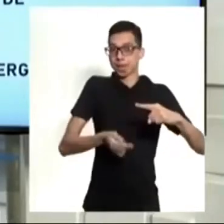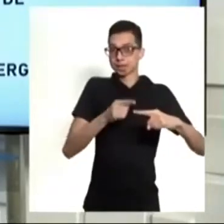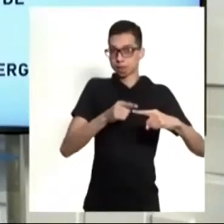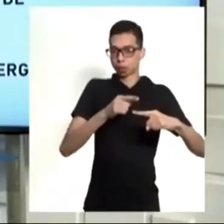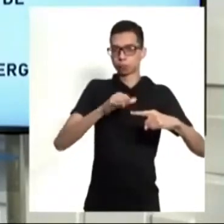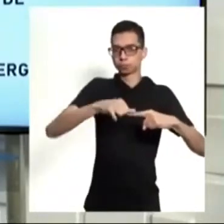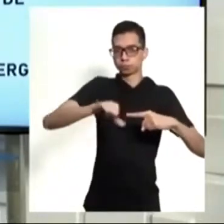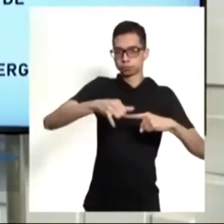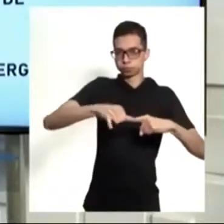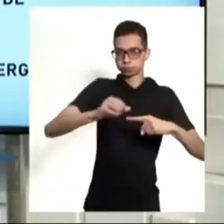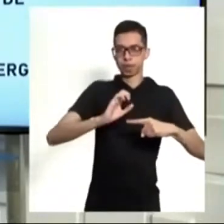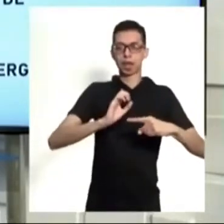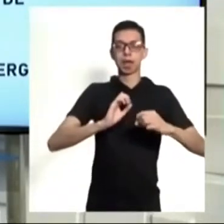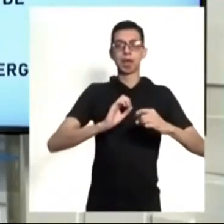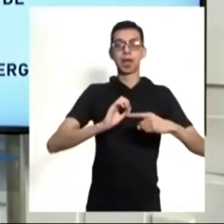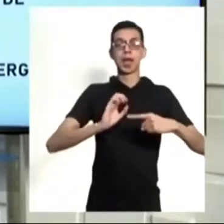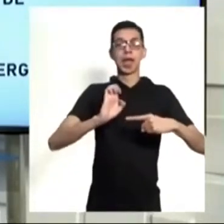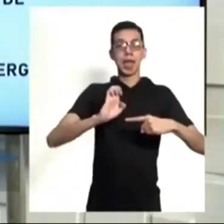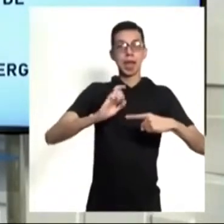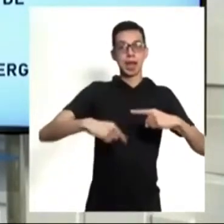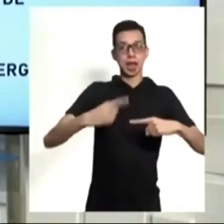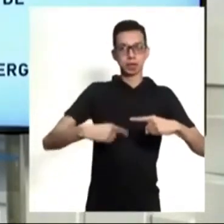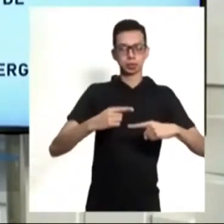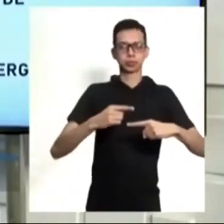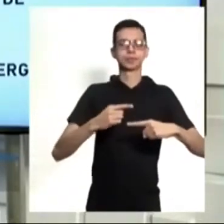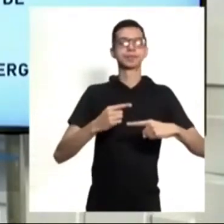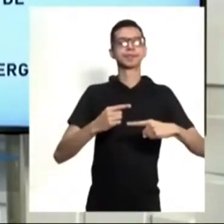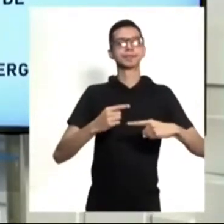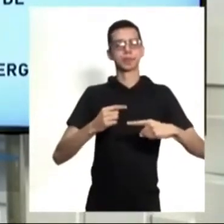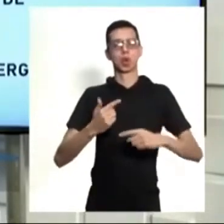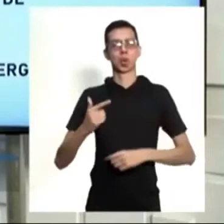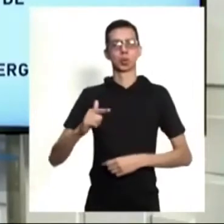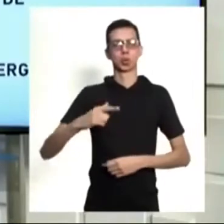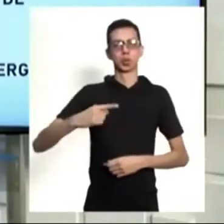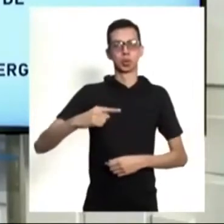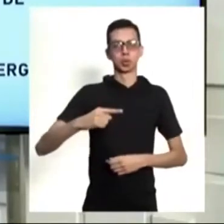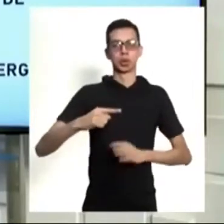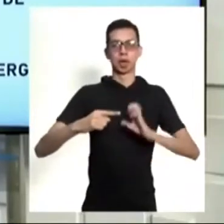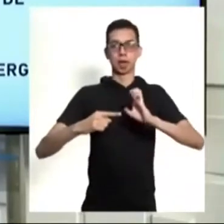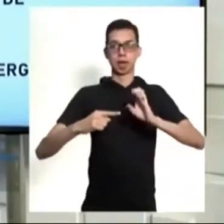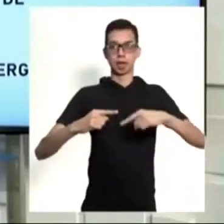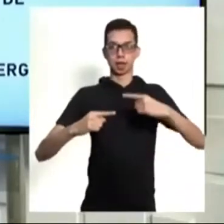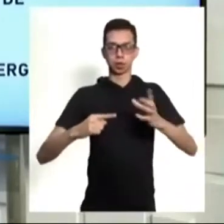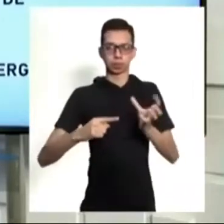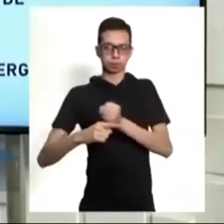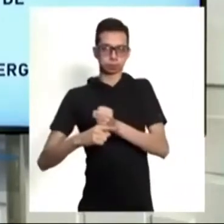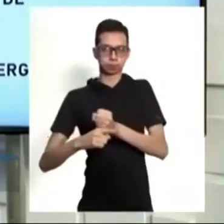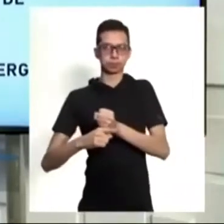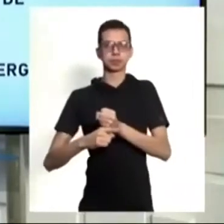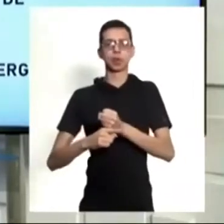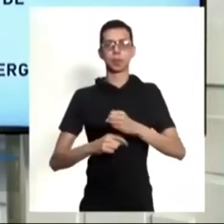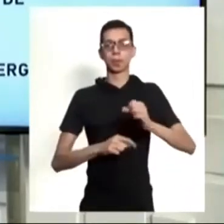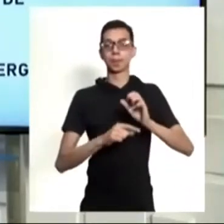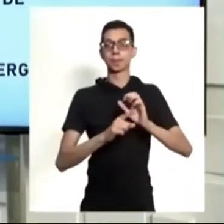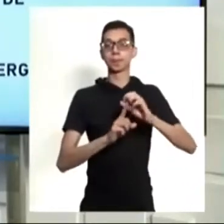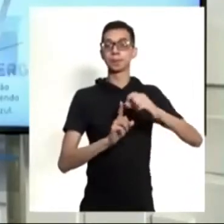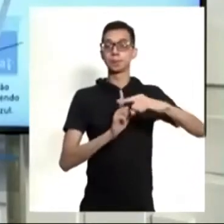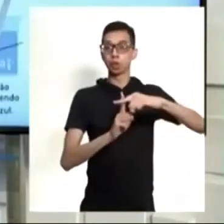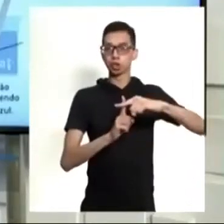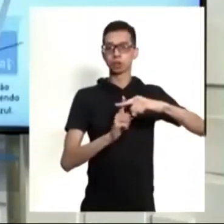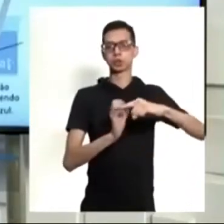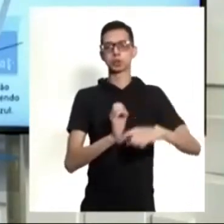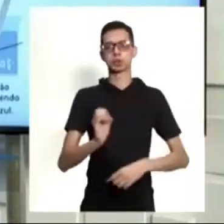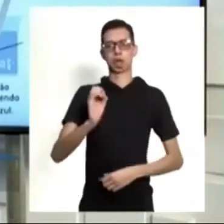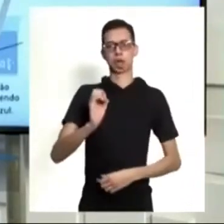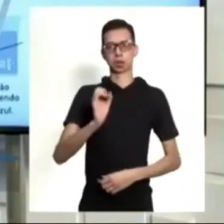recebe elétrons, o cara que tem um recebimento de elétrons, ele vai de positivo para 0. Vou mostrar isso para você, tá?